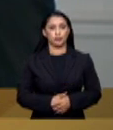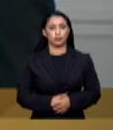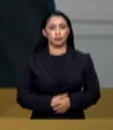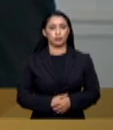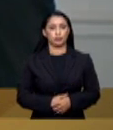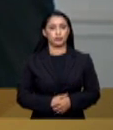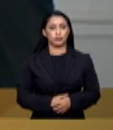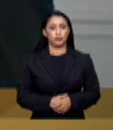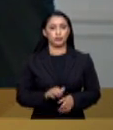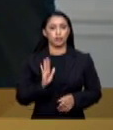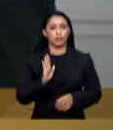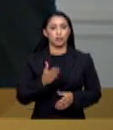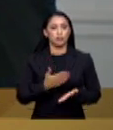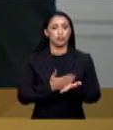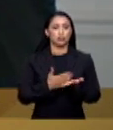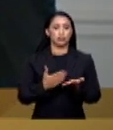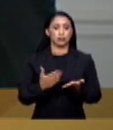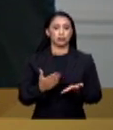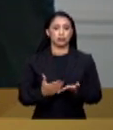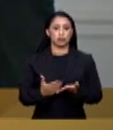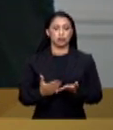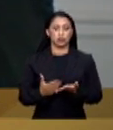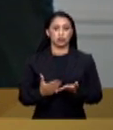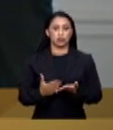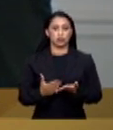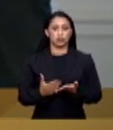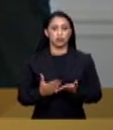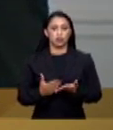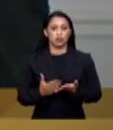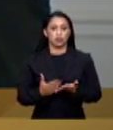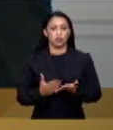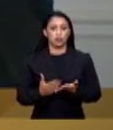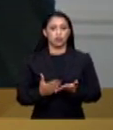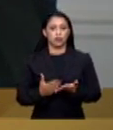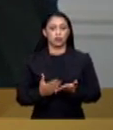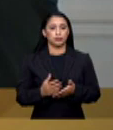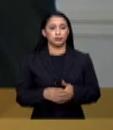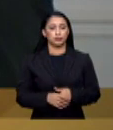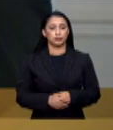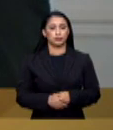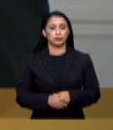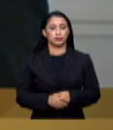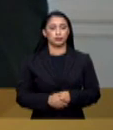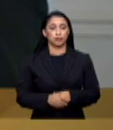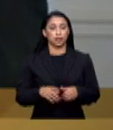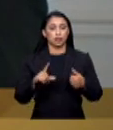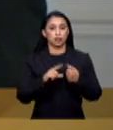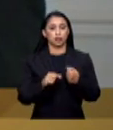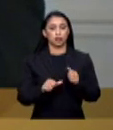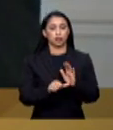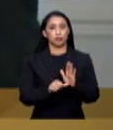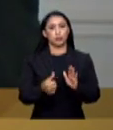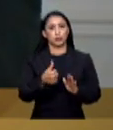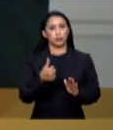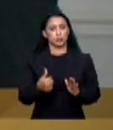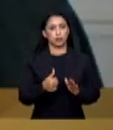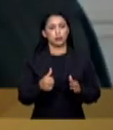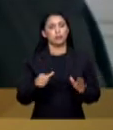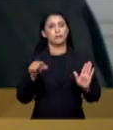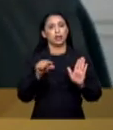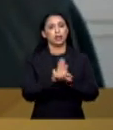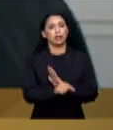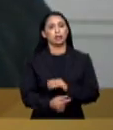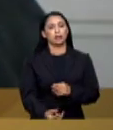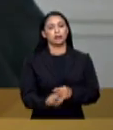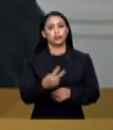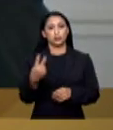E já inicio, para ser extremamente didático, em relação ao artigo 1º, parágrafo 2º